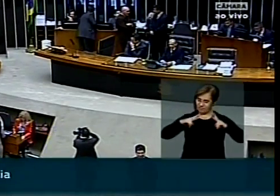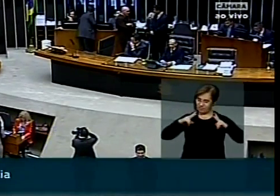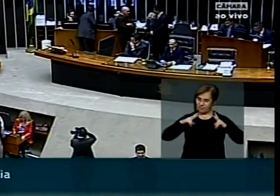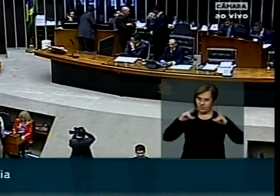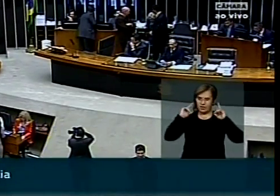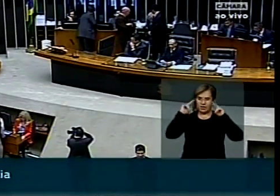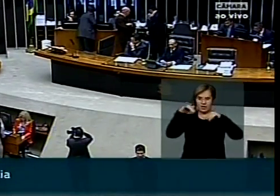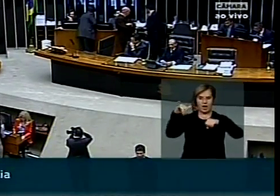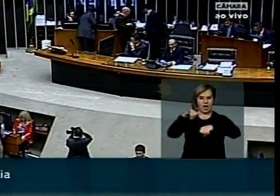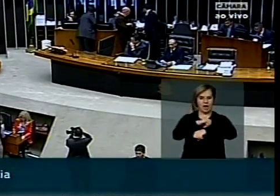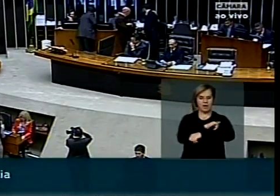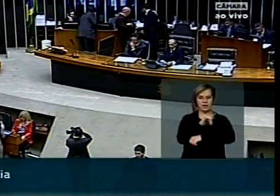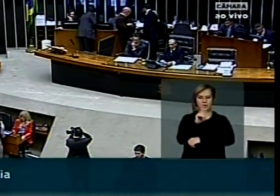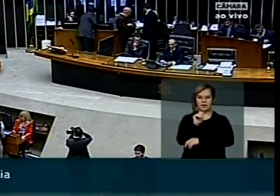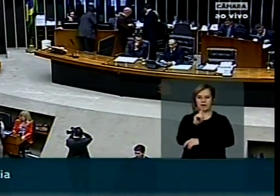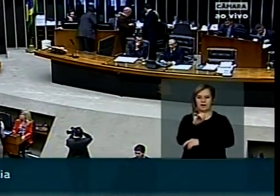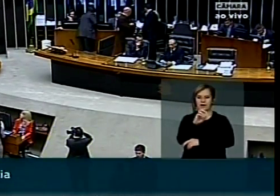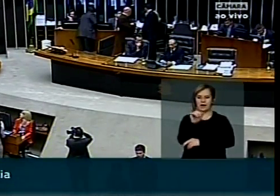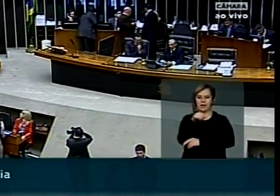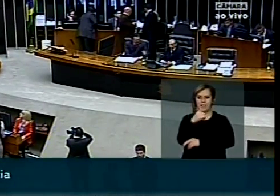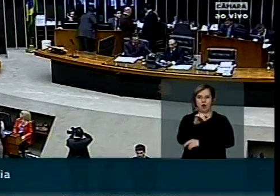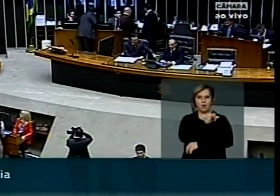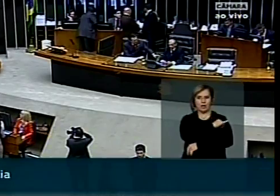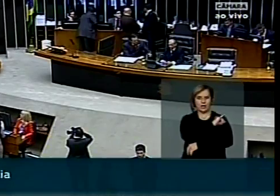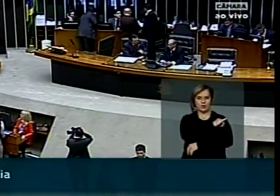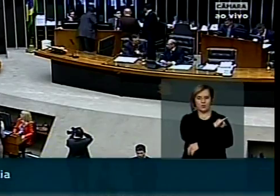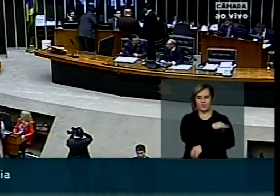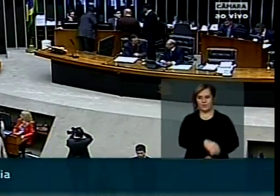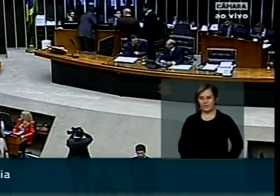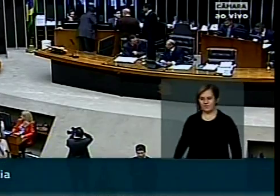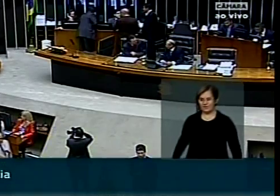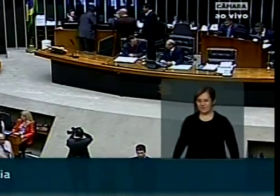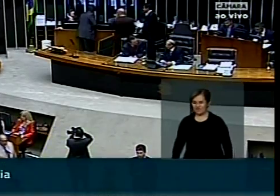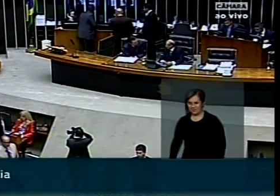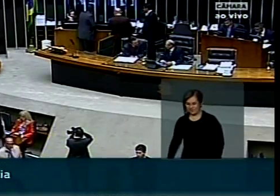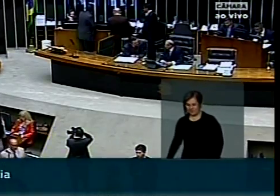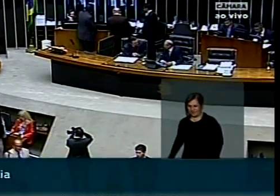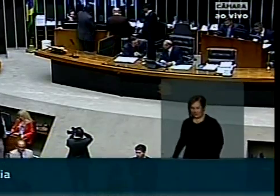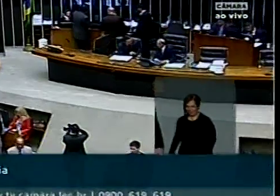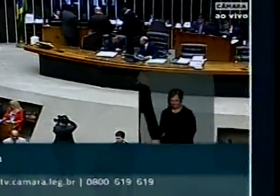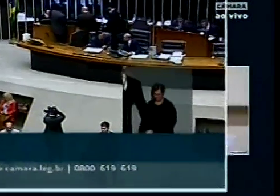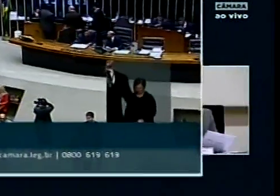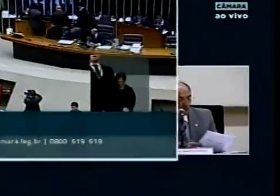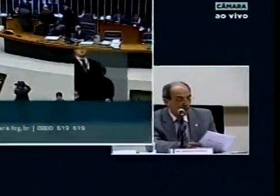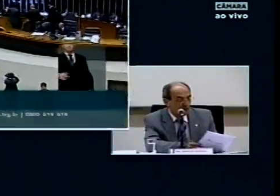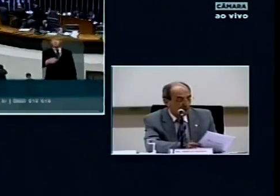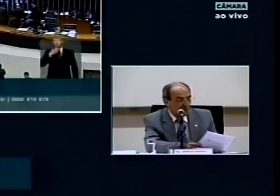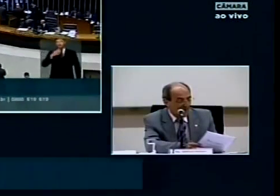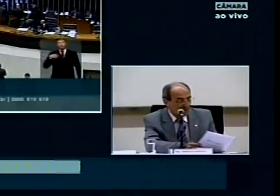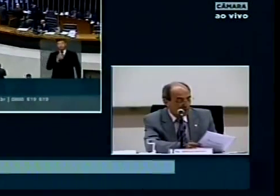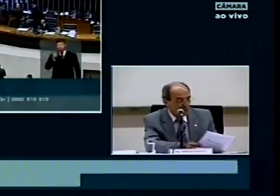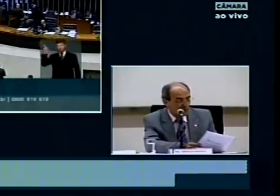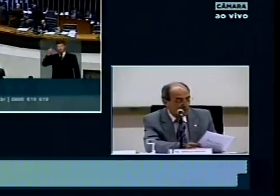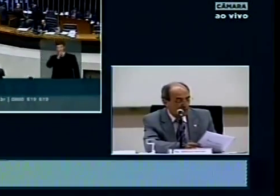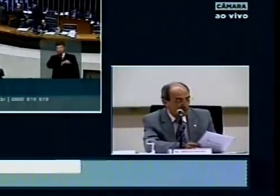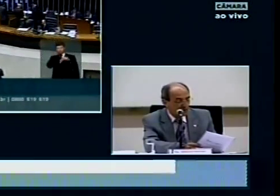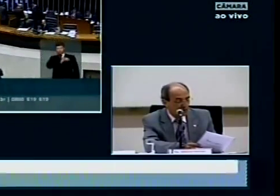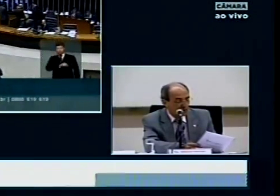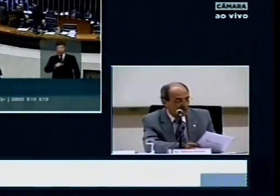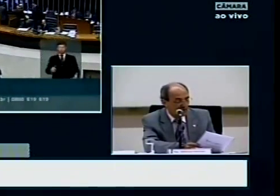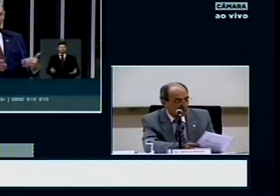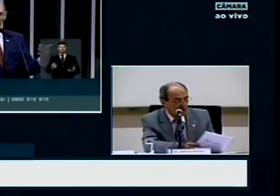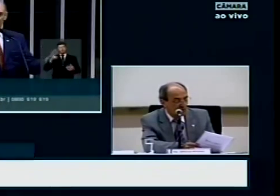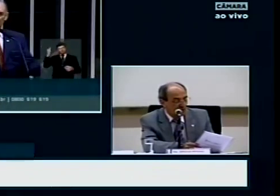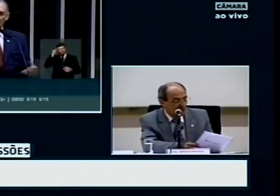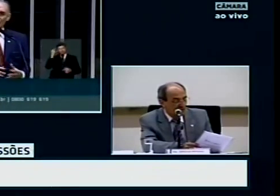aeroporto do Galeão, no Rio de Janeiro. Para nós, cariocas e fluminenses, é muito importante